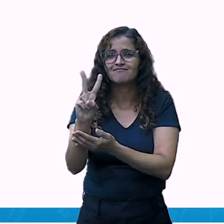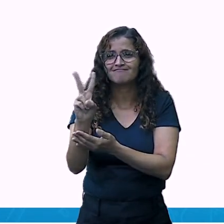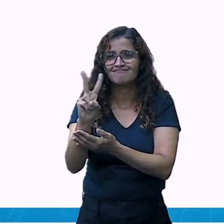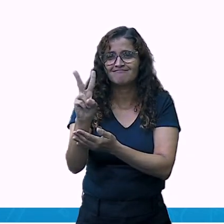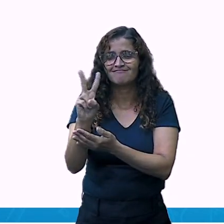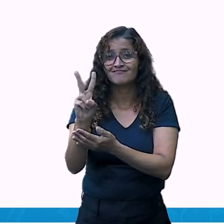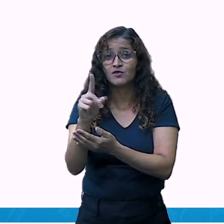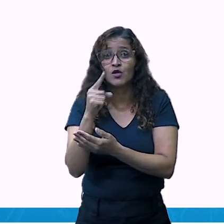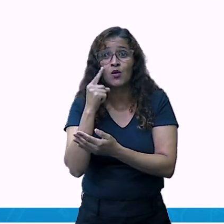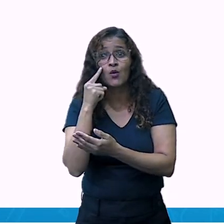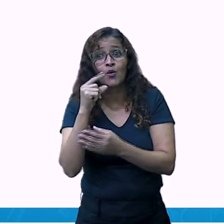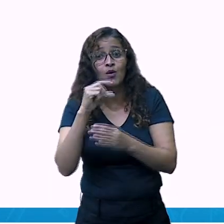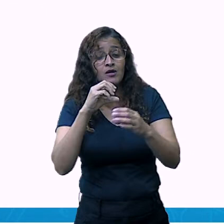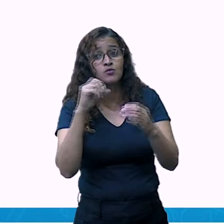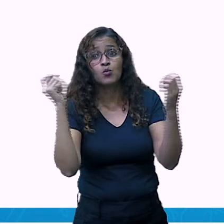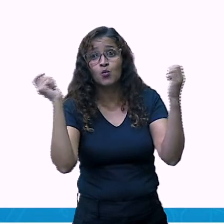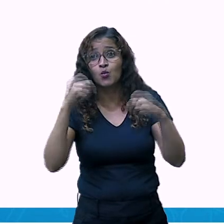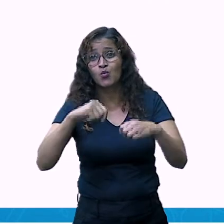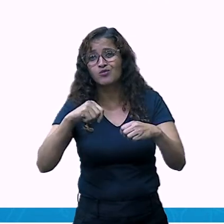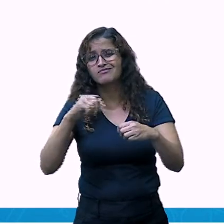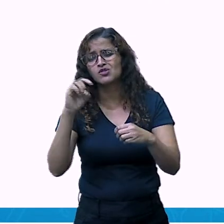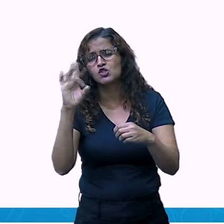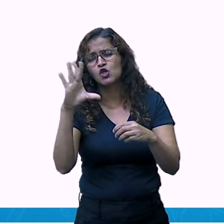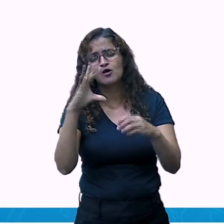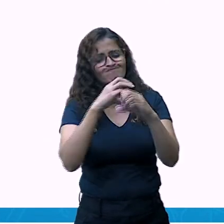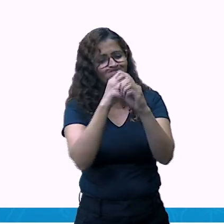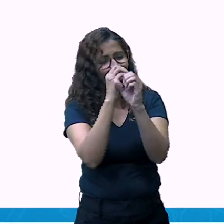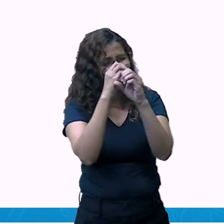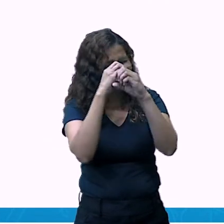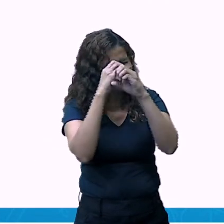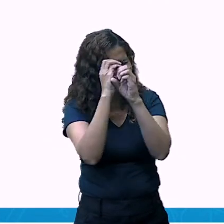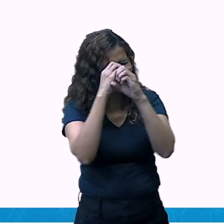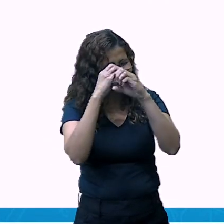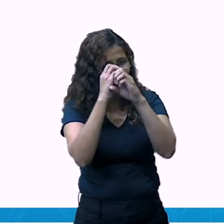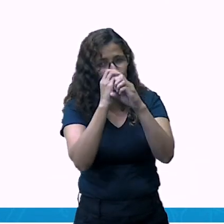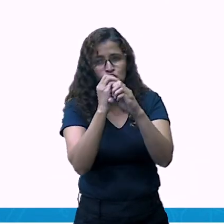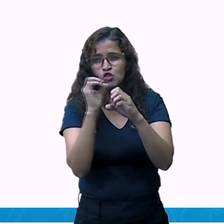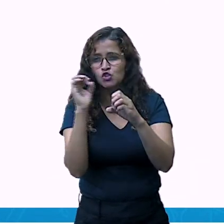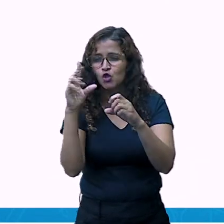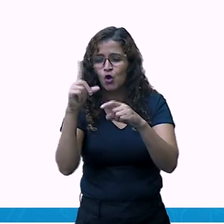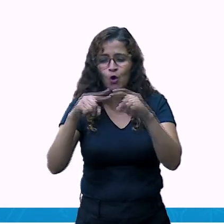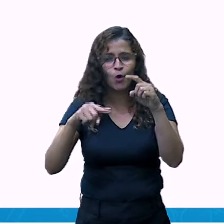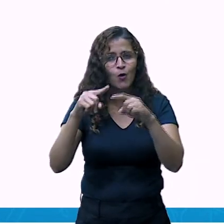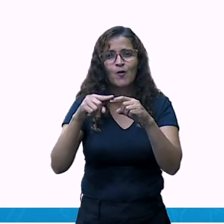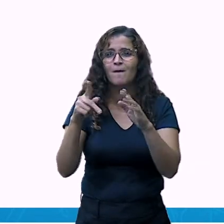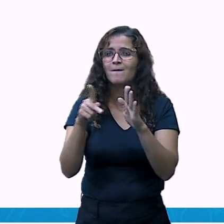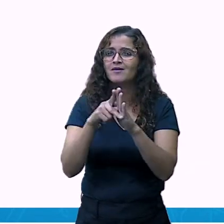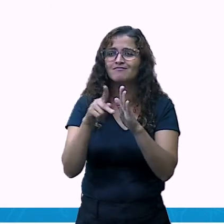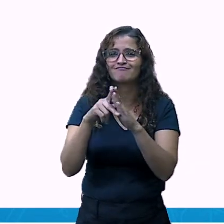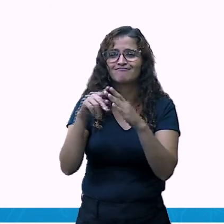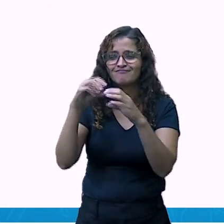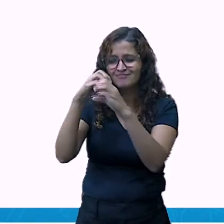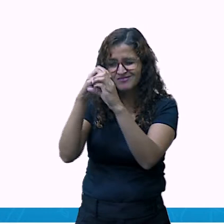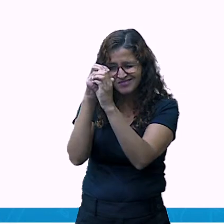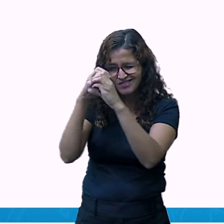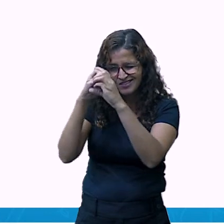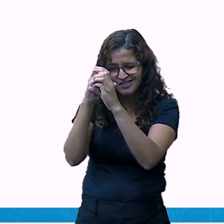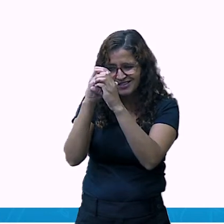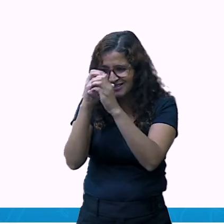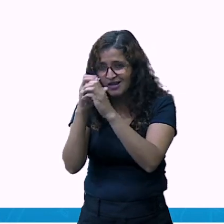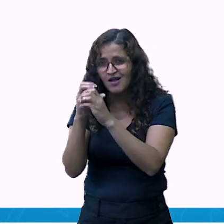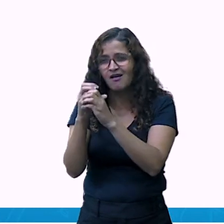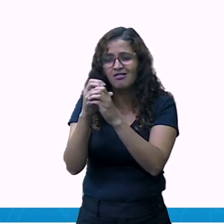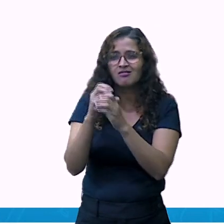não conseguimos ver as bactérias presentes no ar, nem na nossa mão, se a gente não